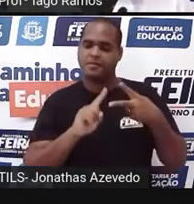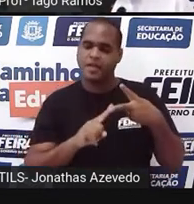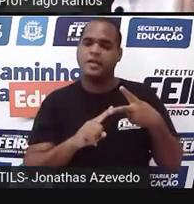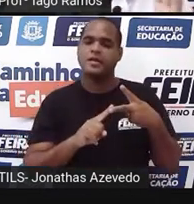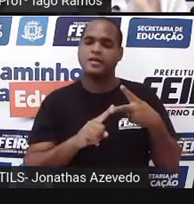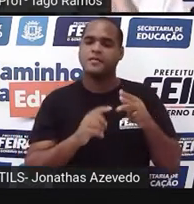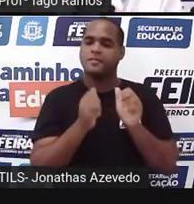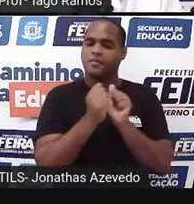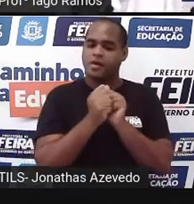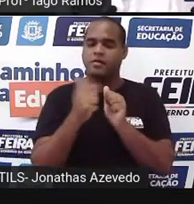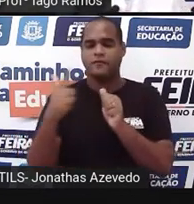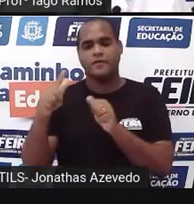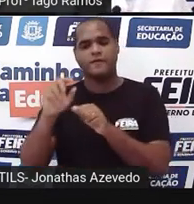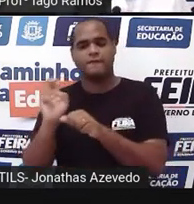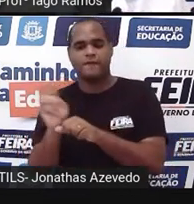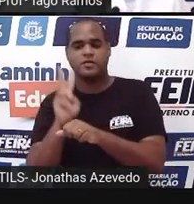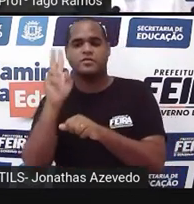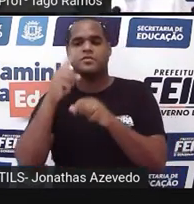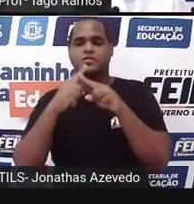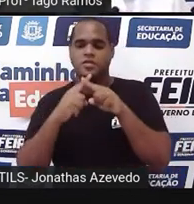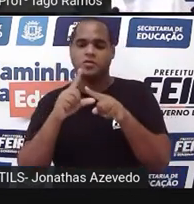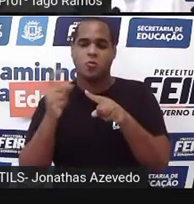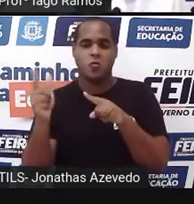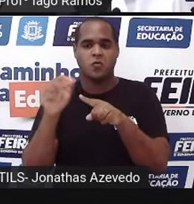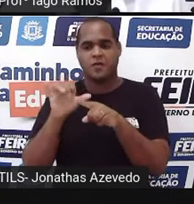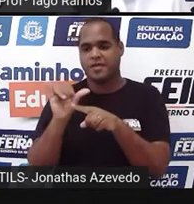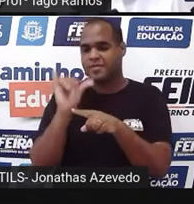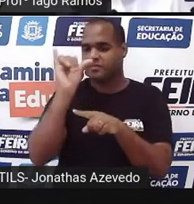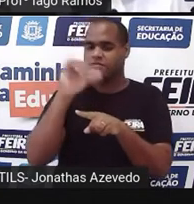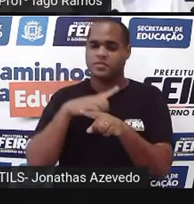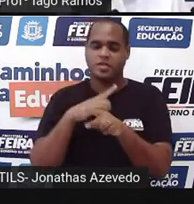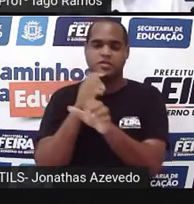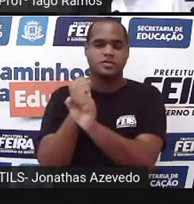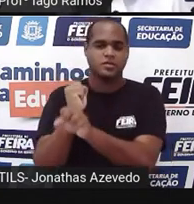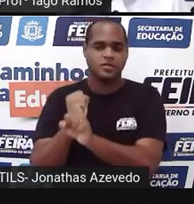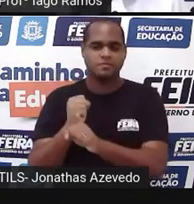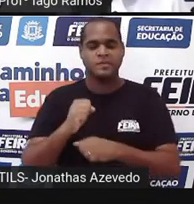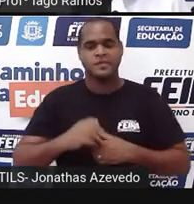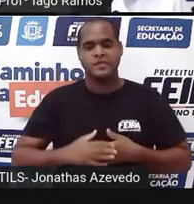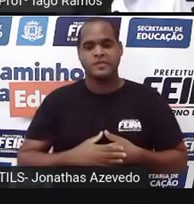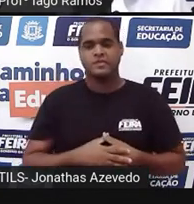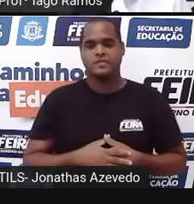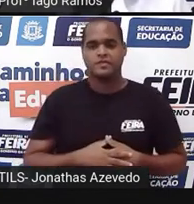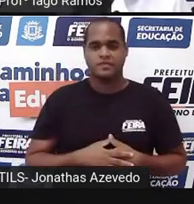um valor para x e um valor para Y tá bom